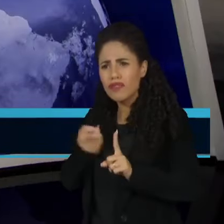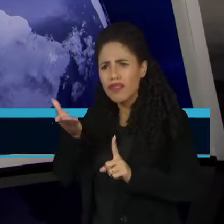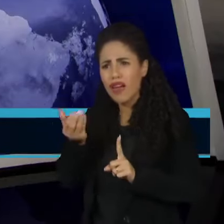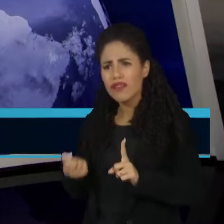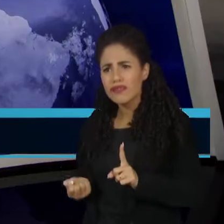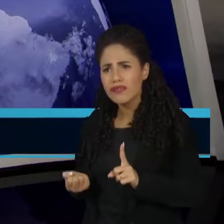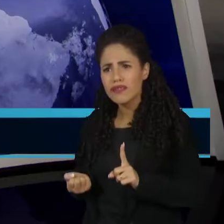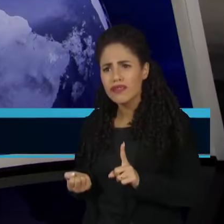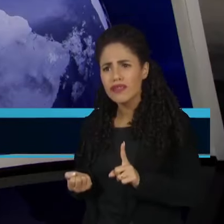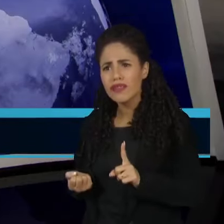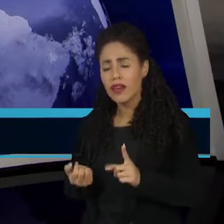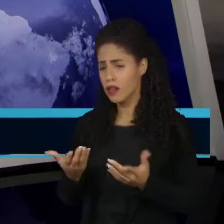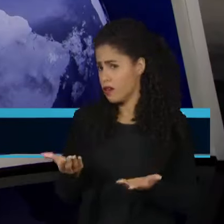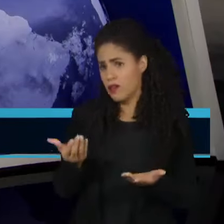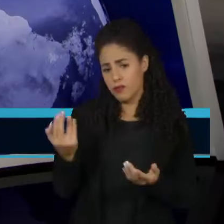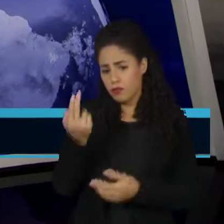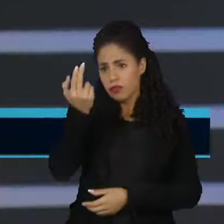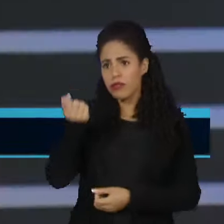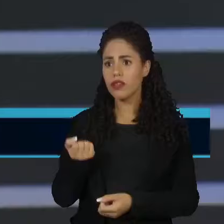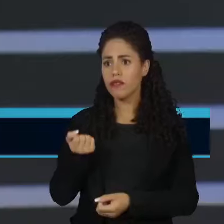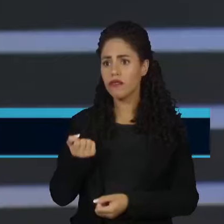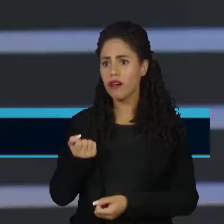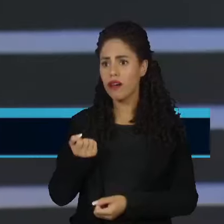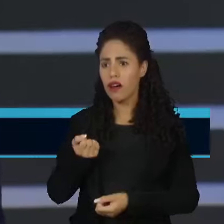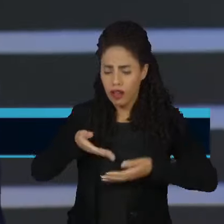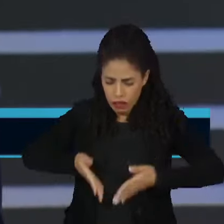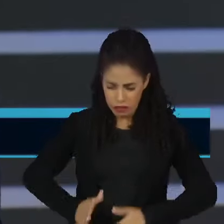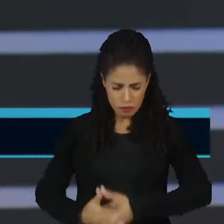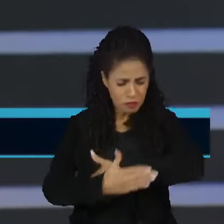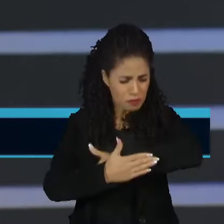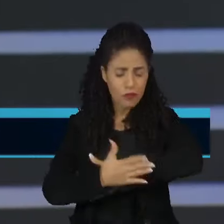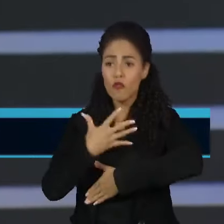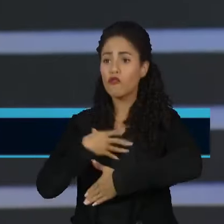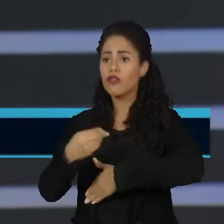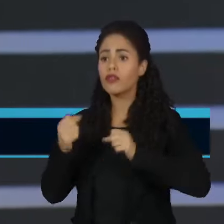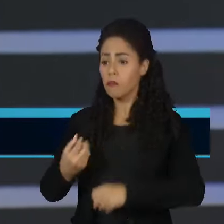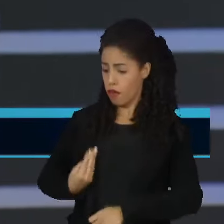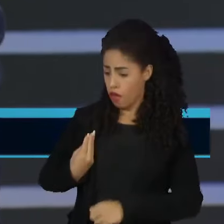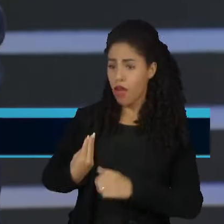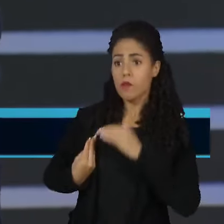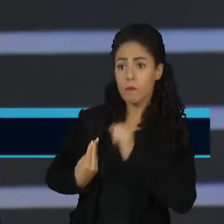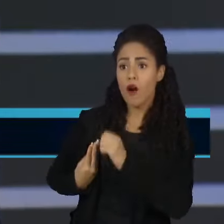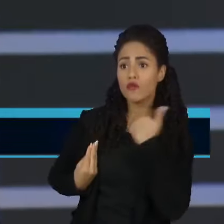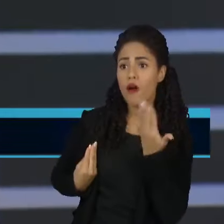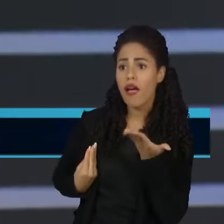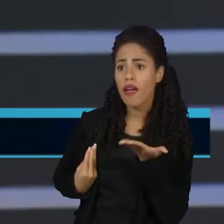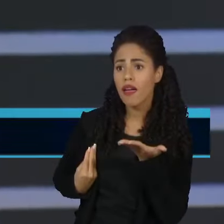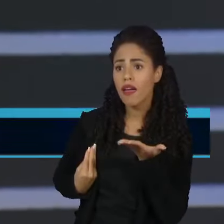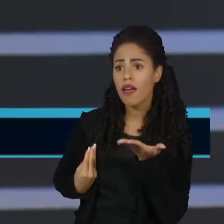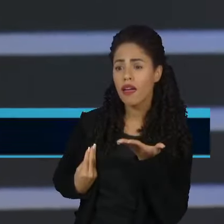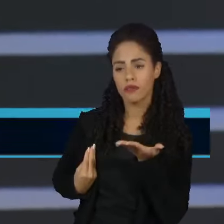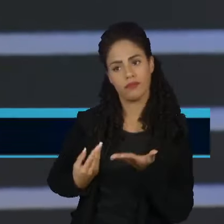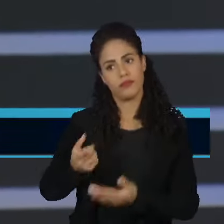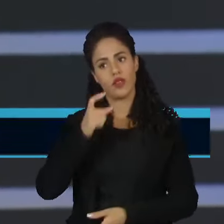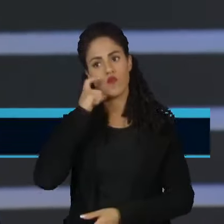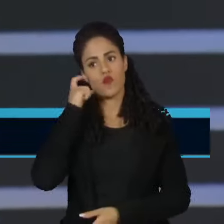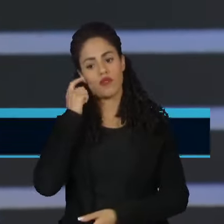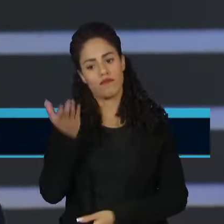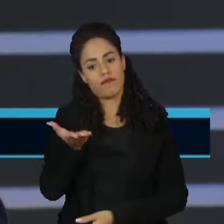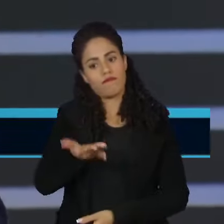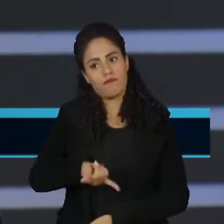na 24ª, 25ª semana, aí vai ter teu filho, imagina, colocando em risco a sua própria vida. Negócio absurdo. Então, o que o Arthur Lira está fazendo